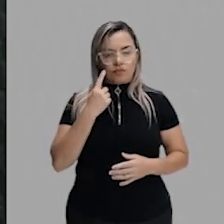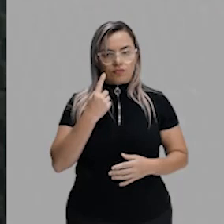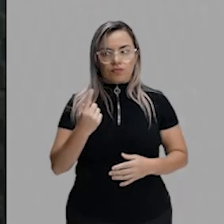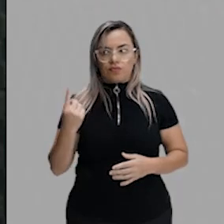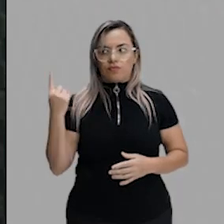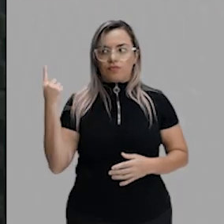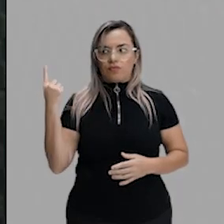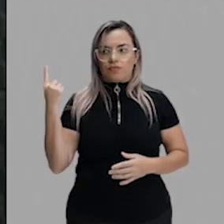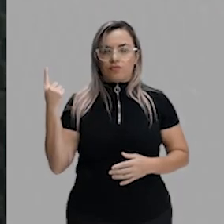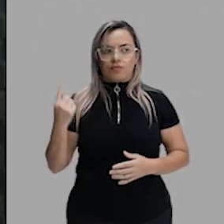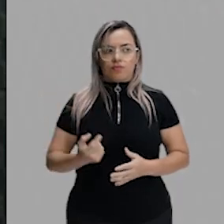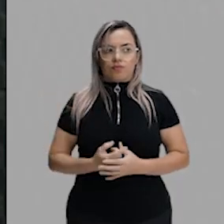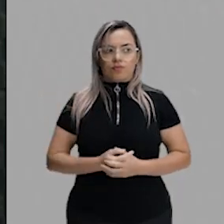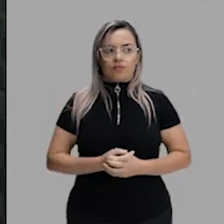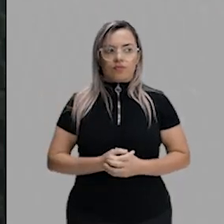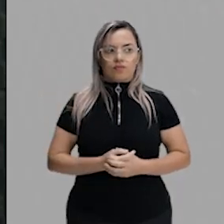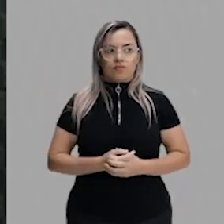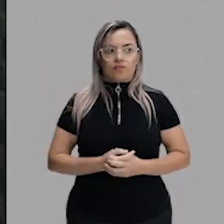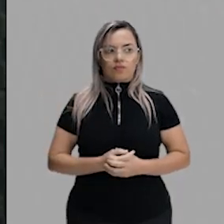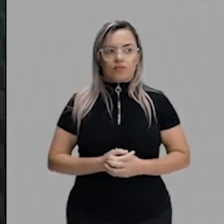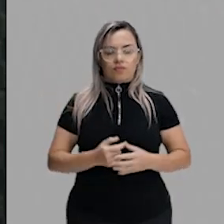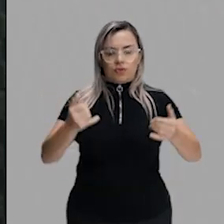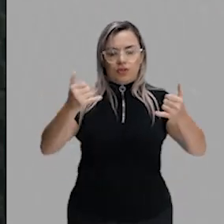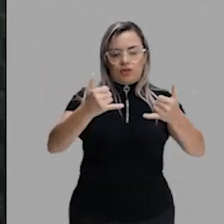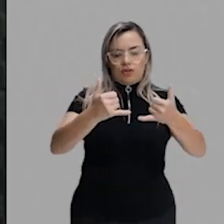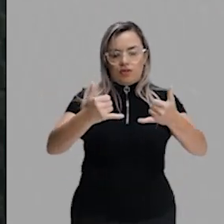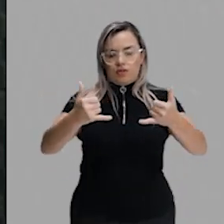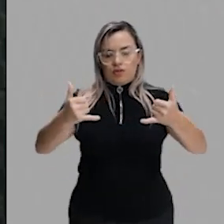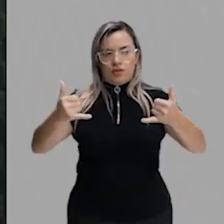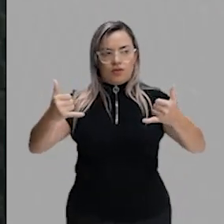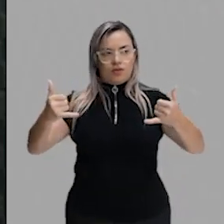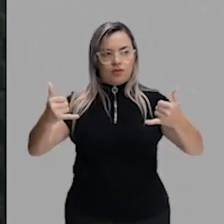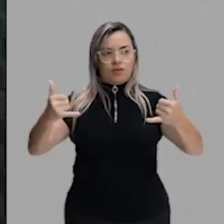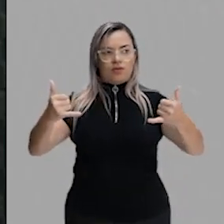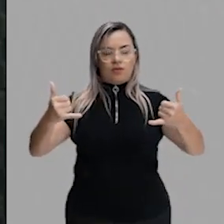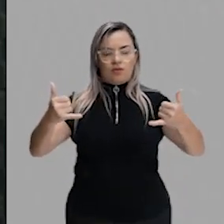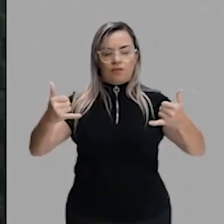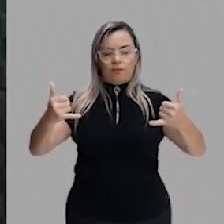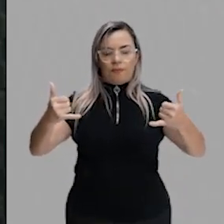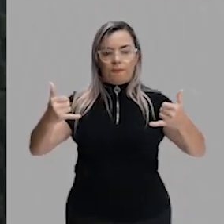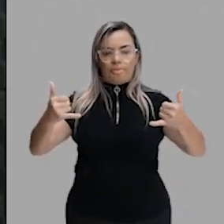um fiozinho de um lado, né, que é o contato. Aí ele vem